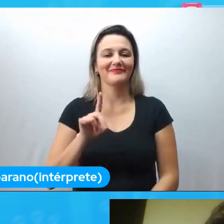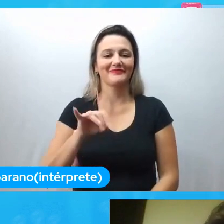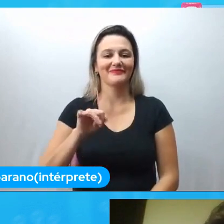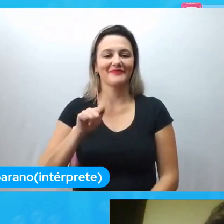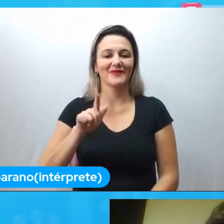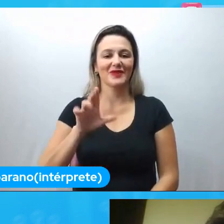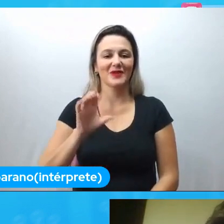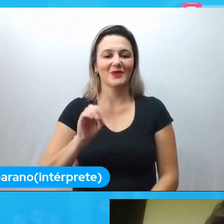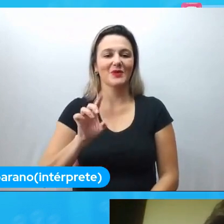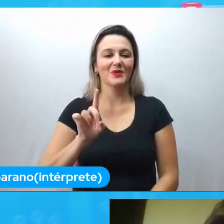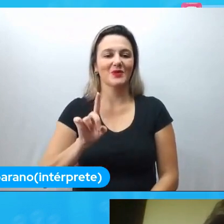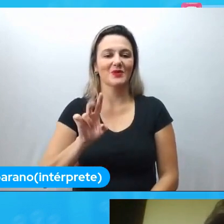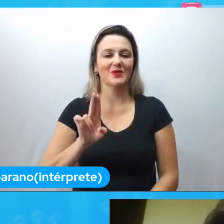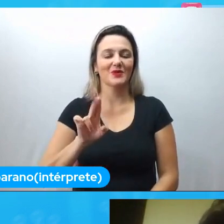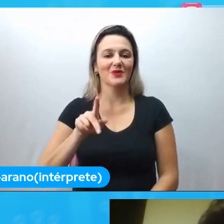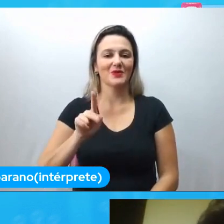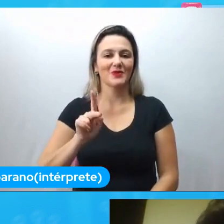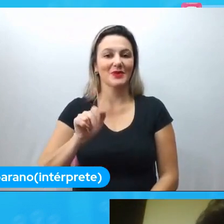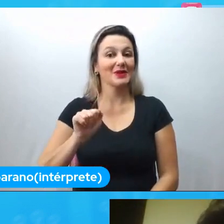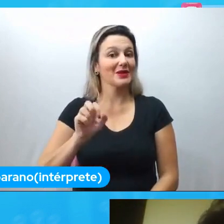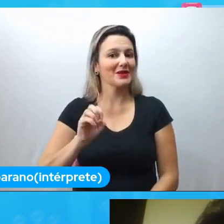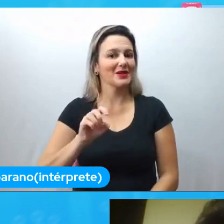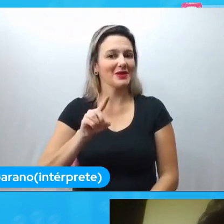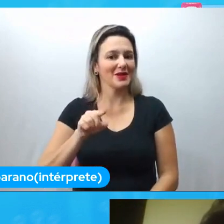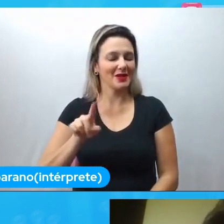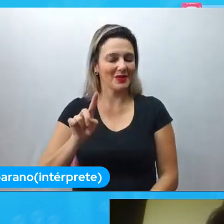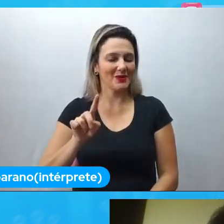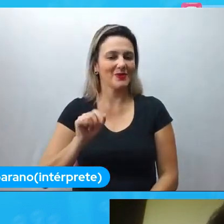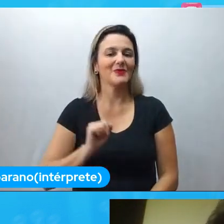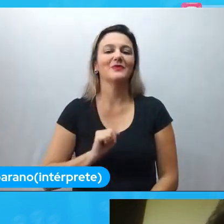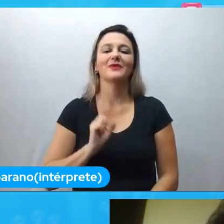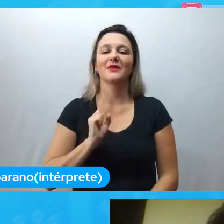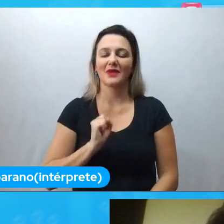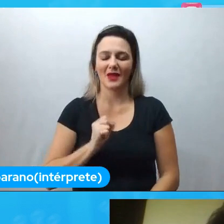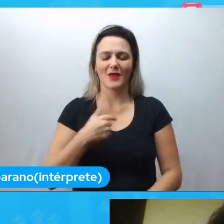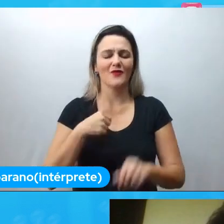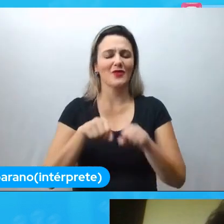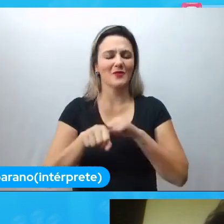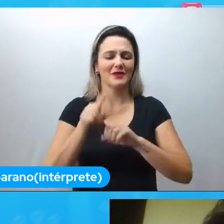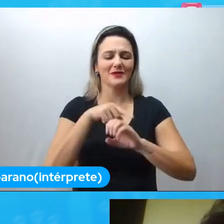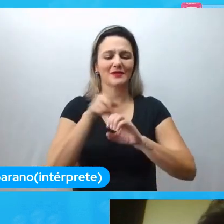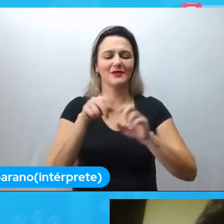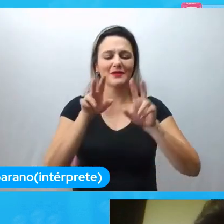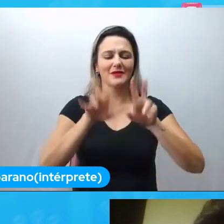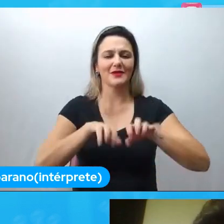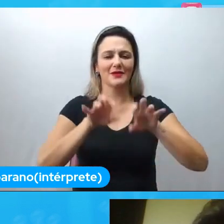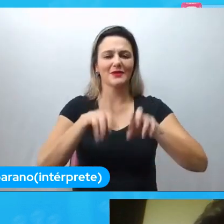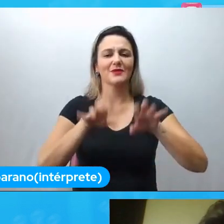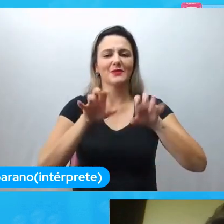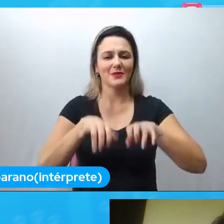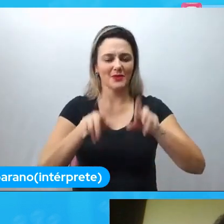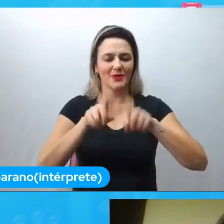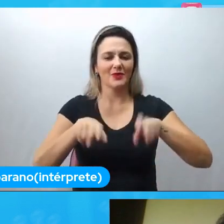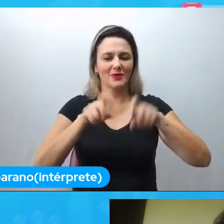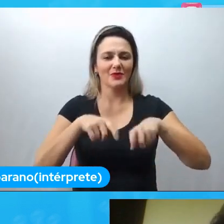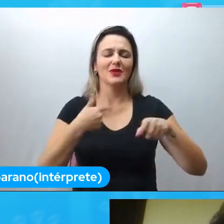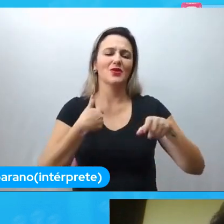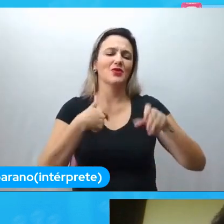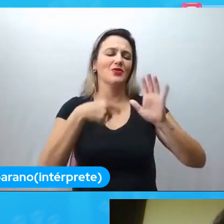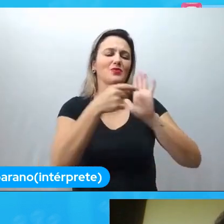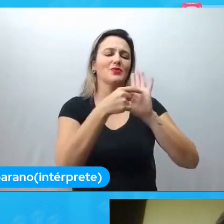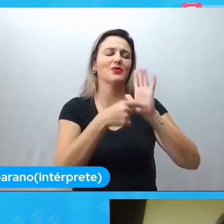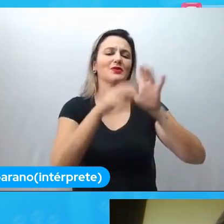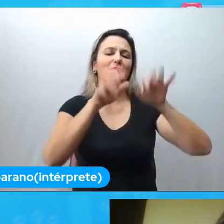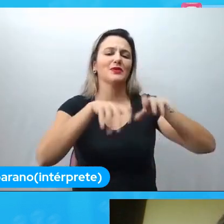lugar. Eu sou formado em ciência da computação, sou programador há muito tempo e sou músico desde